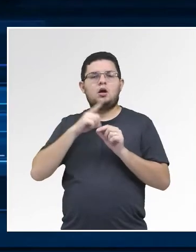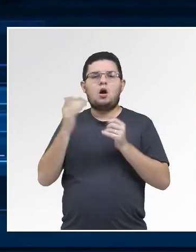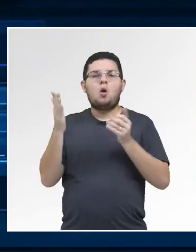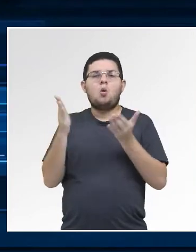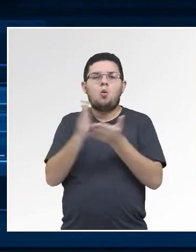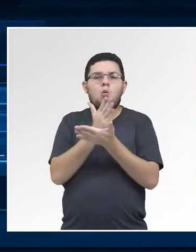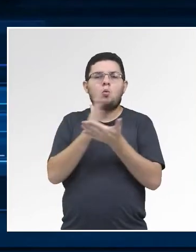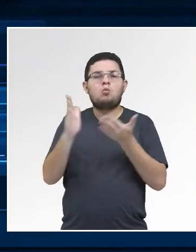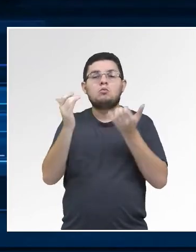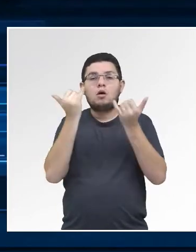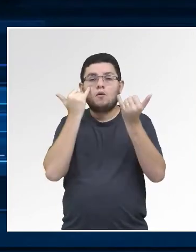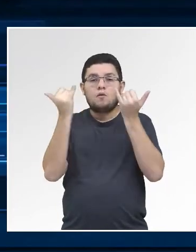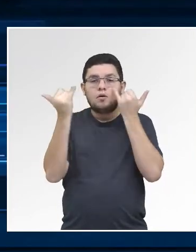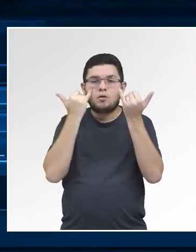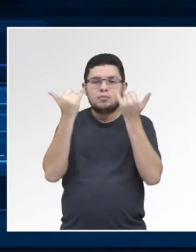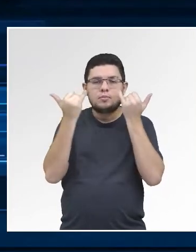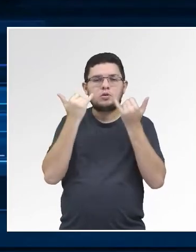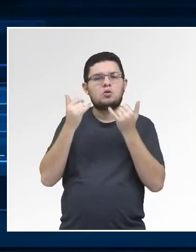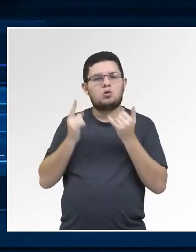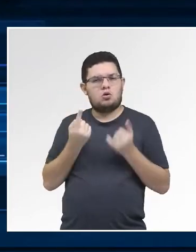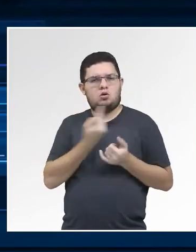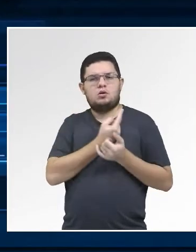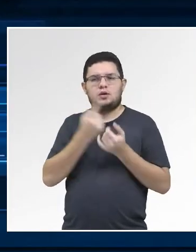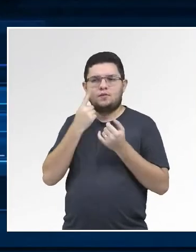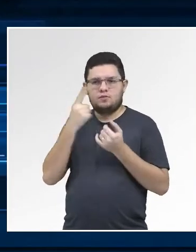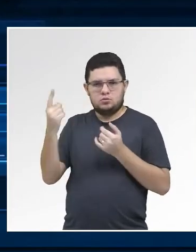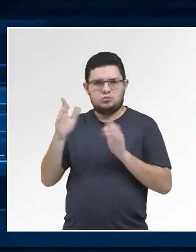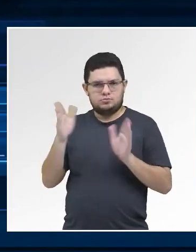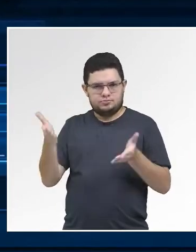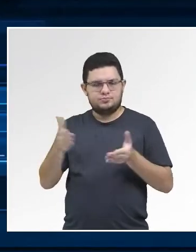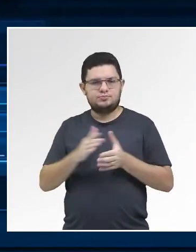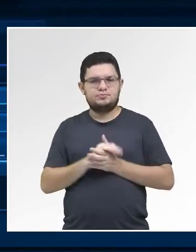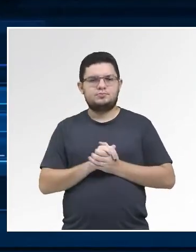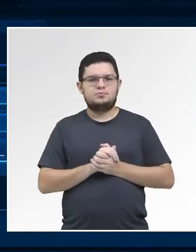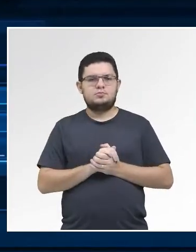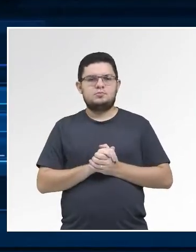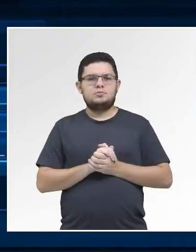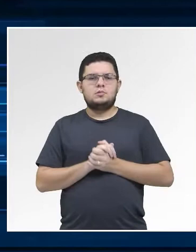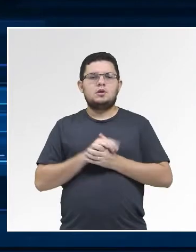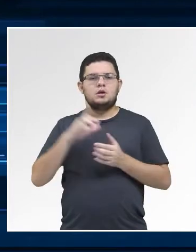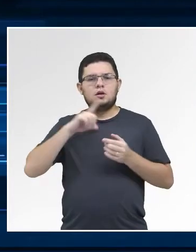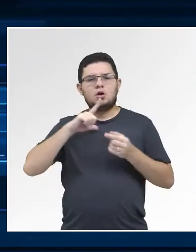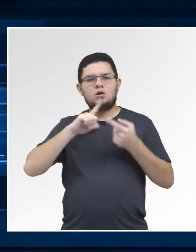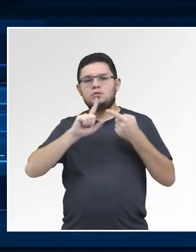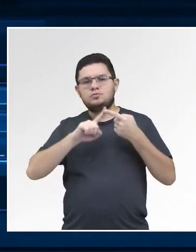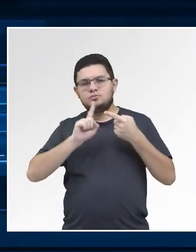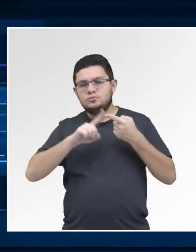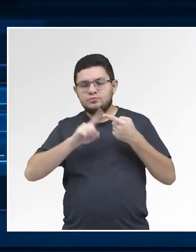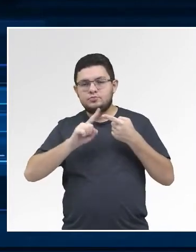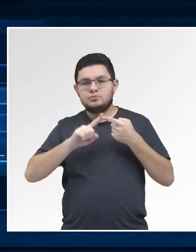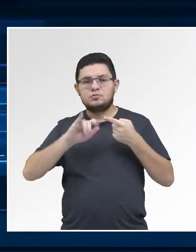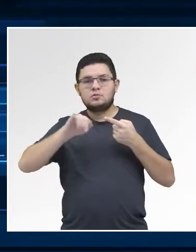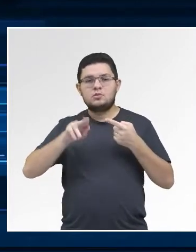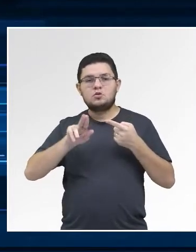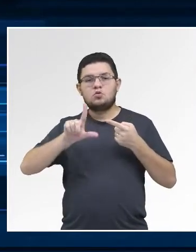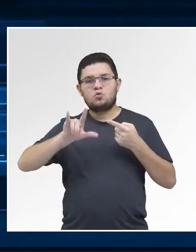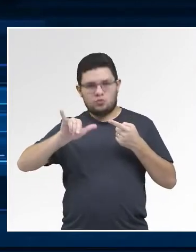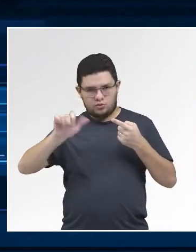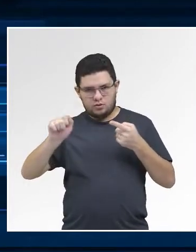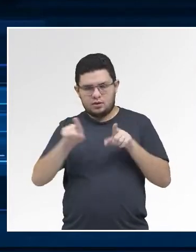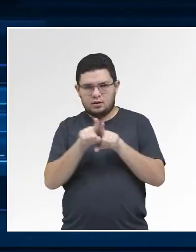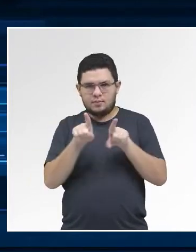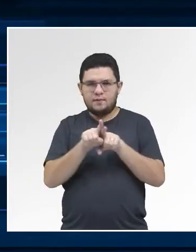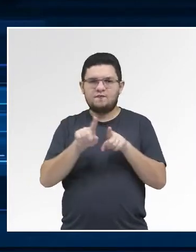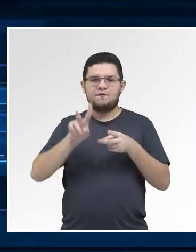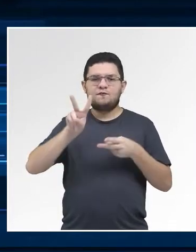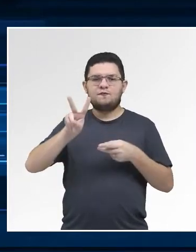nessa atividade aí do Matching for Details. Vamos lá. Eu tenho Julia and Victoria are not happy with Carmen, né?